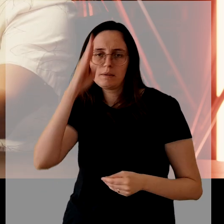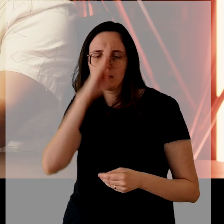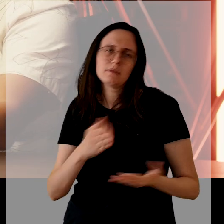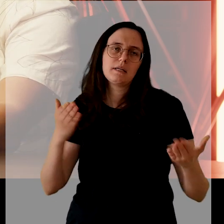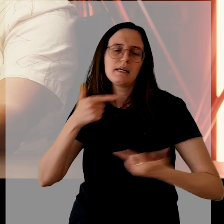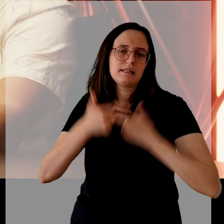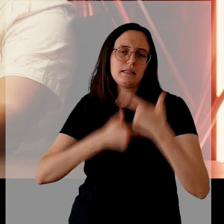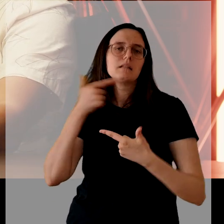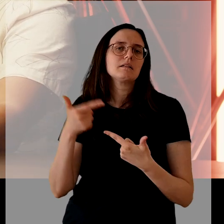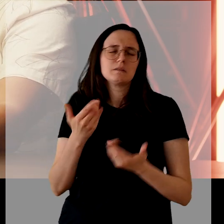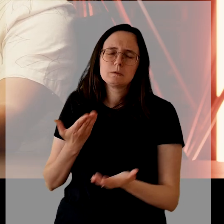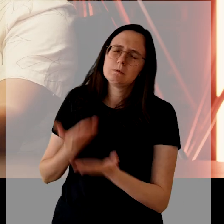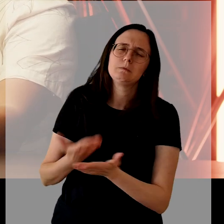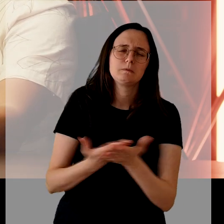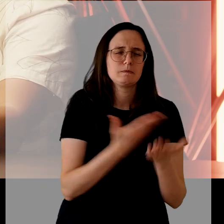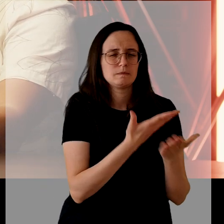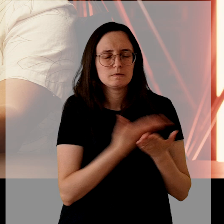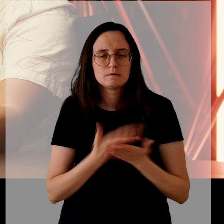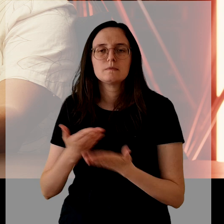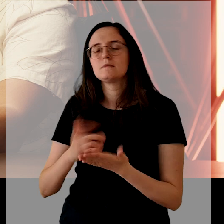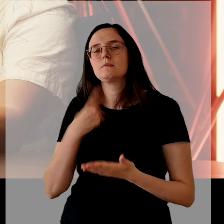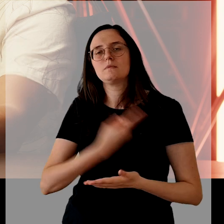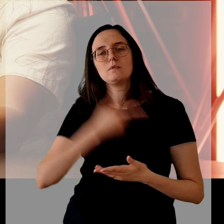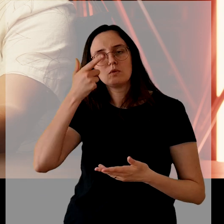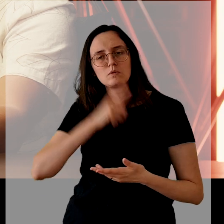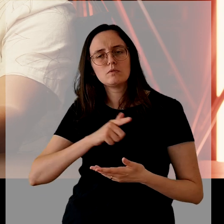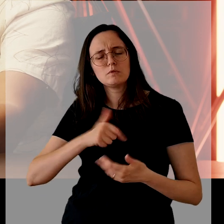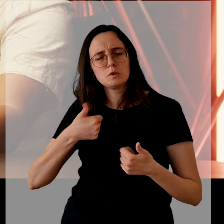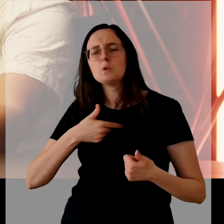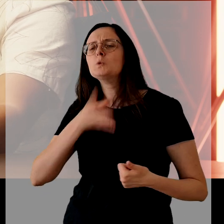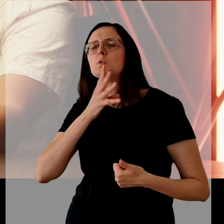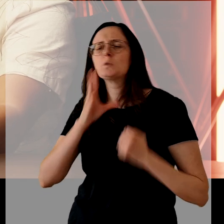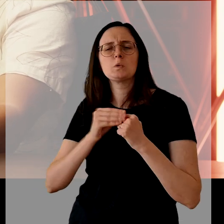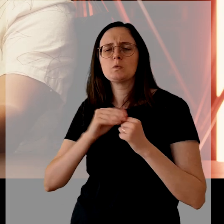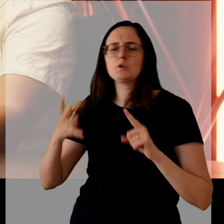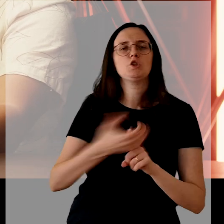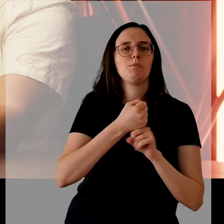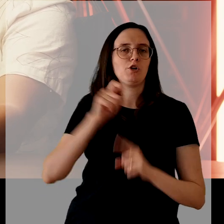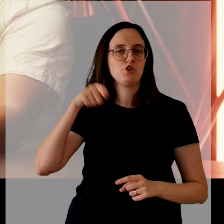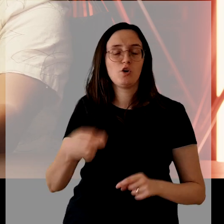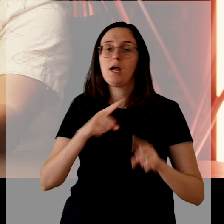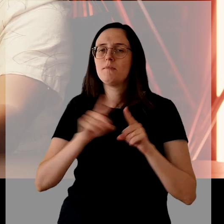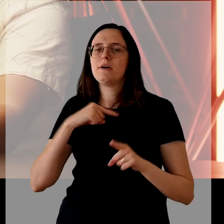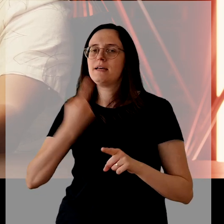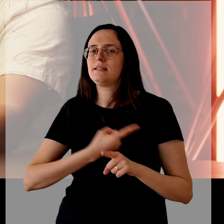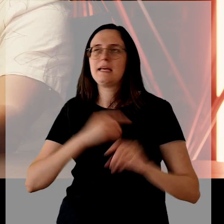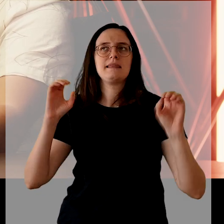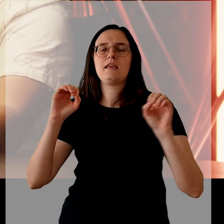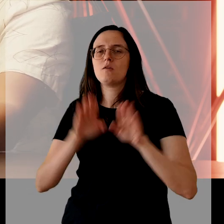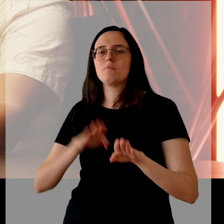Então, assim, foi um trabalho muito de estudo para a gente se cacifar para fazer aquilo. Mas a gente não deu nenhum